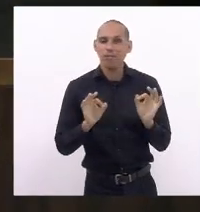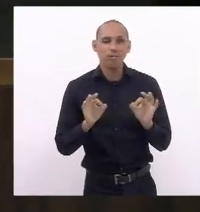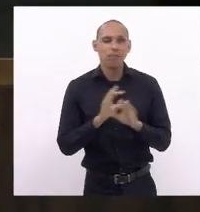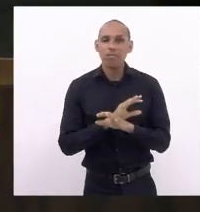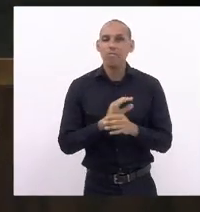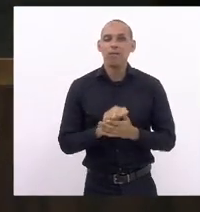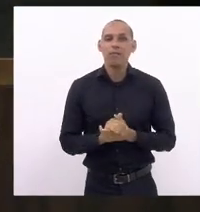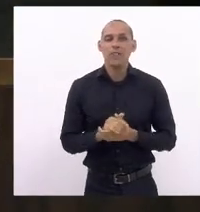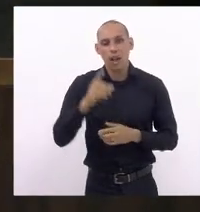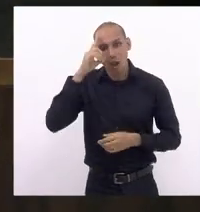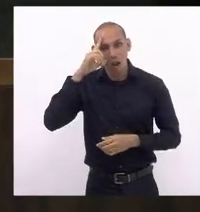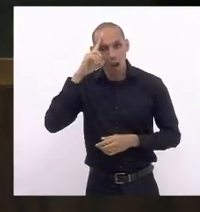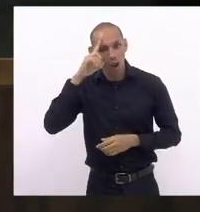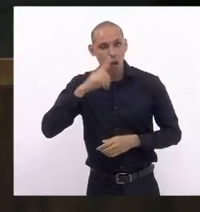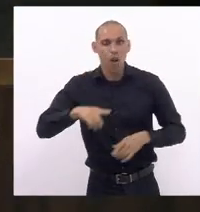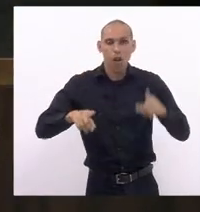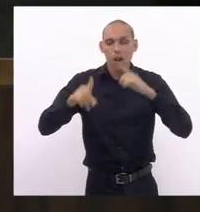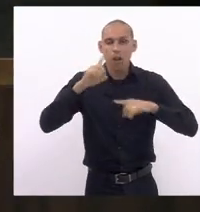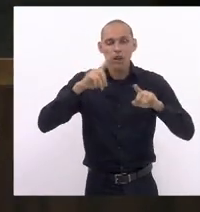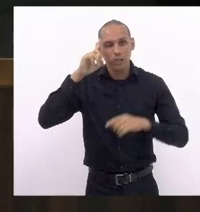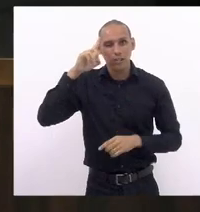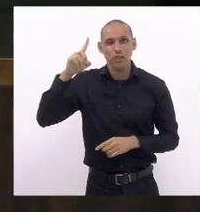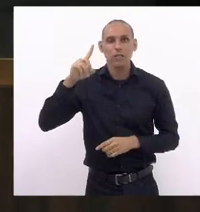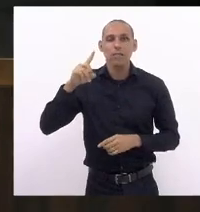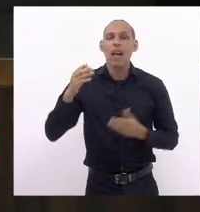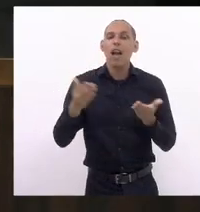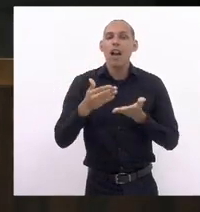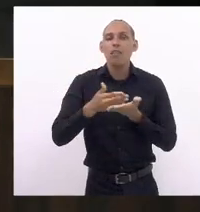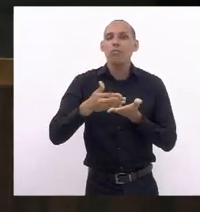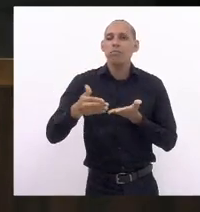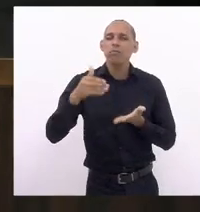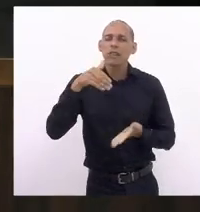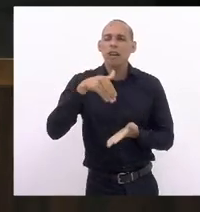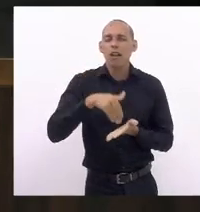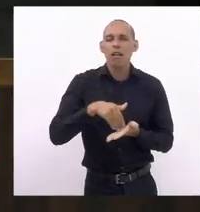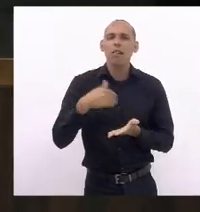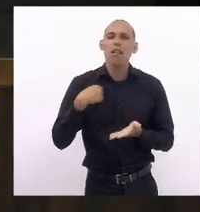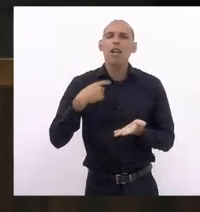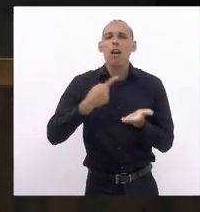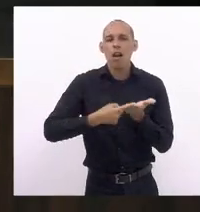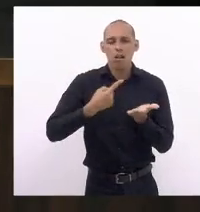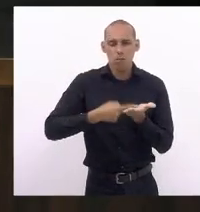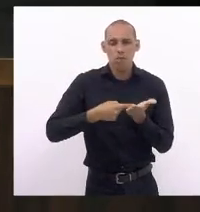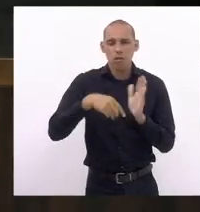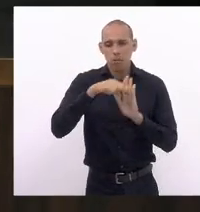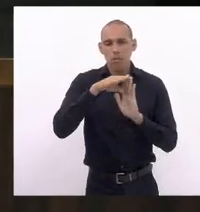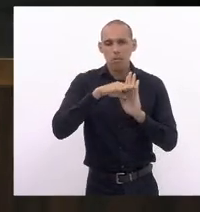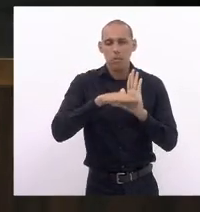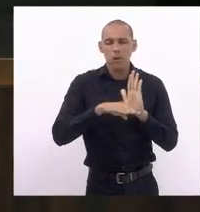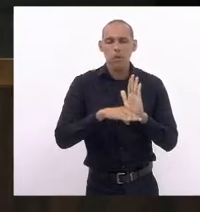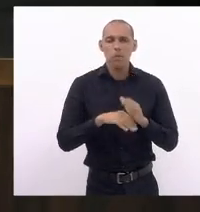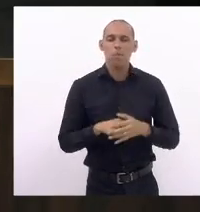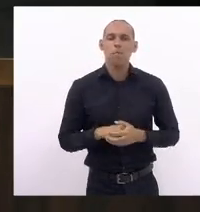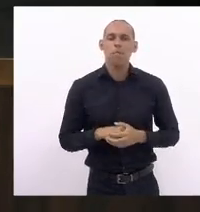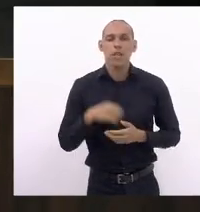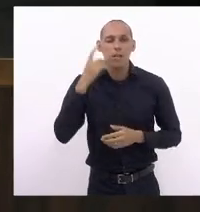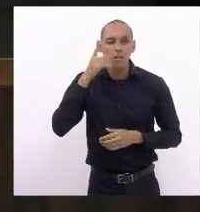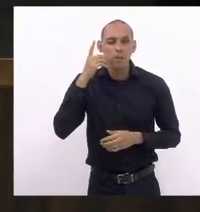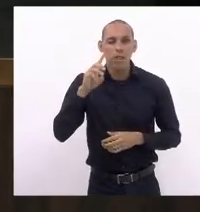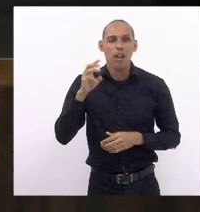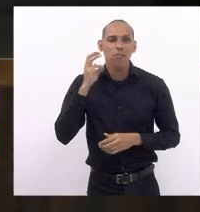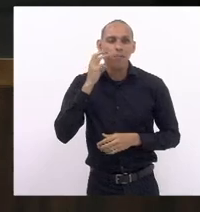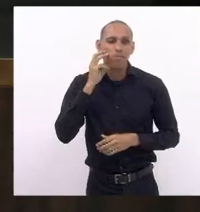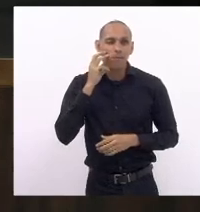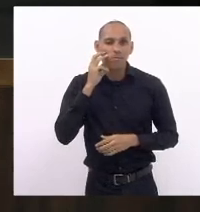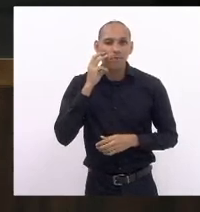na ordem do dia, inicia-se o expediente final, e eu queria fazer um acordo de procedimento aqui com o deputado